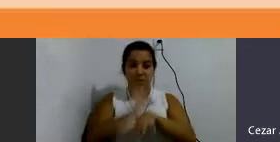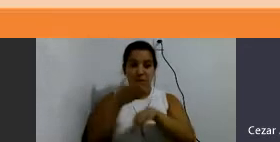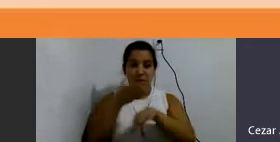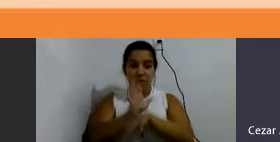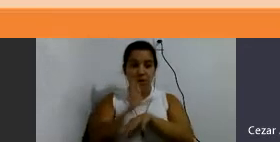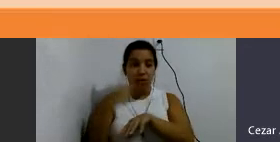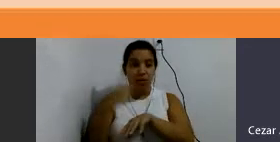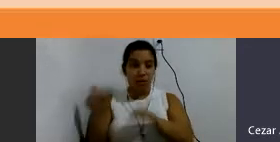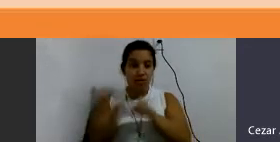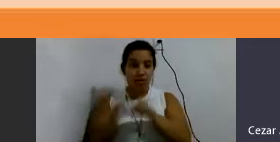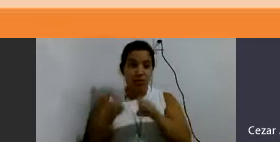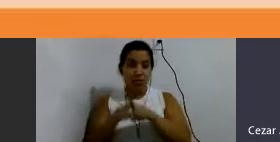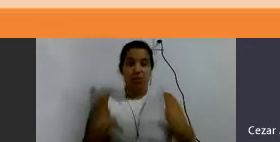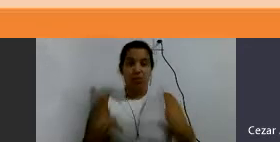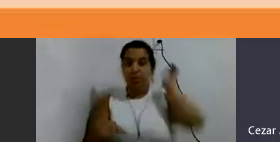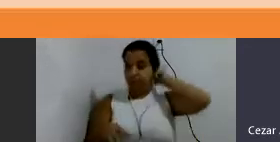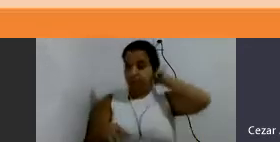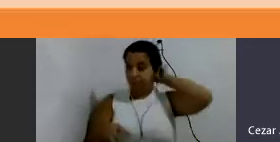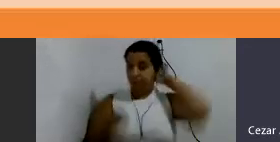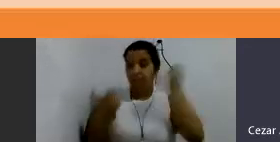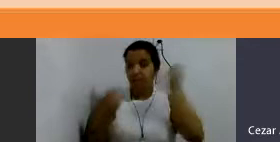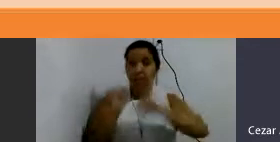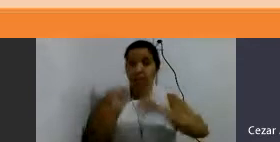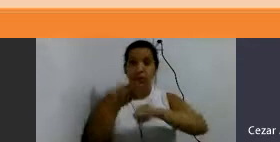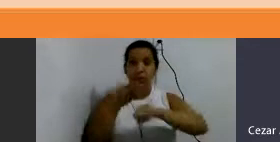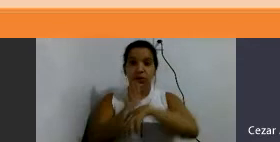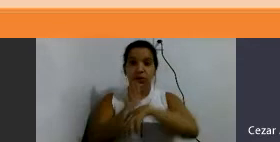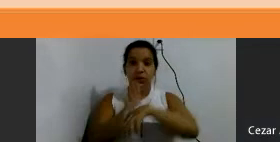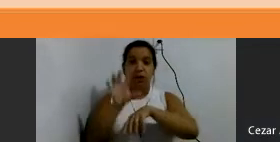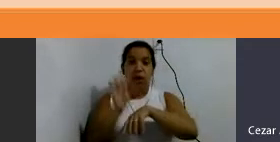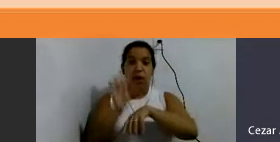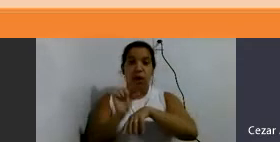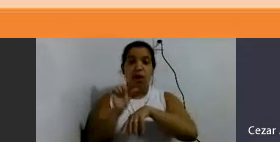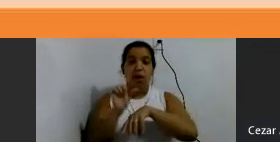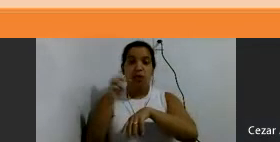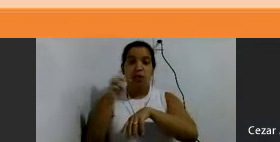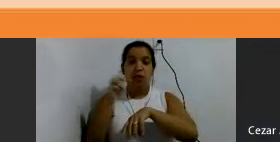hemácia. Então, ele pode entrar dentro de um macrófago e sair desse macrófago.